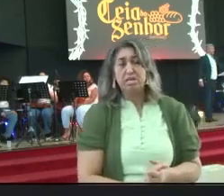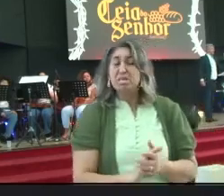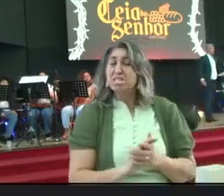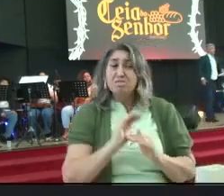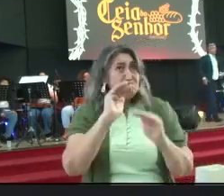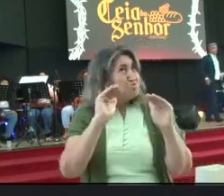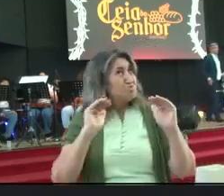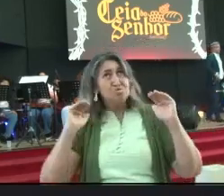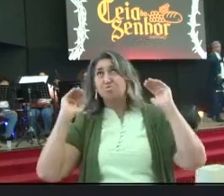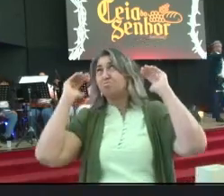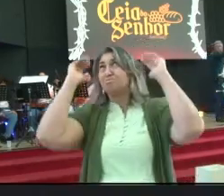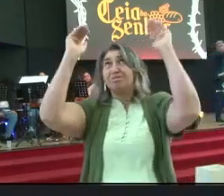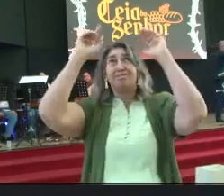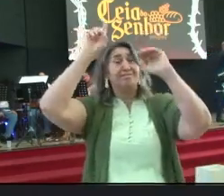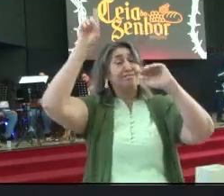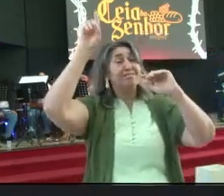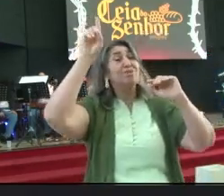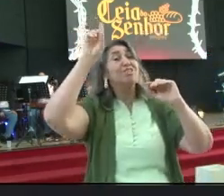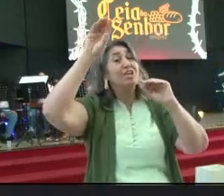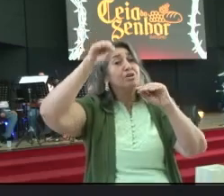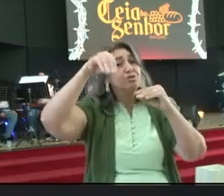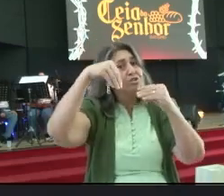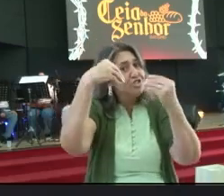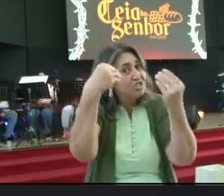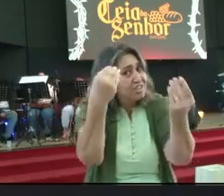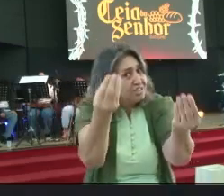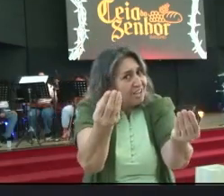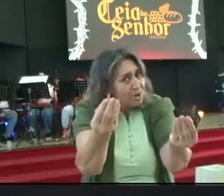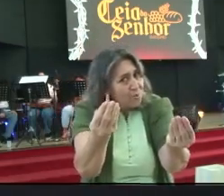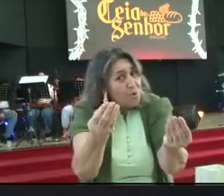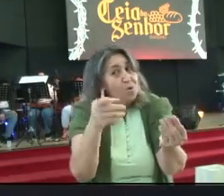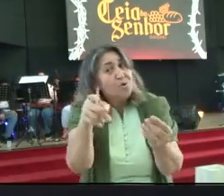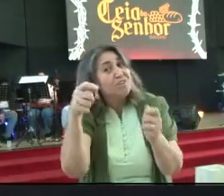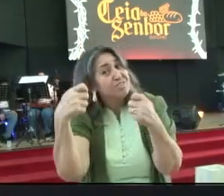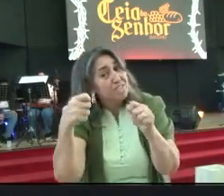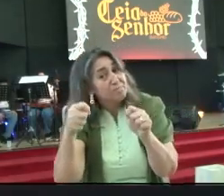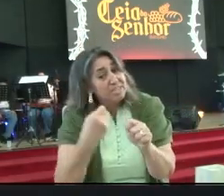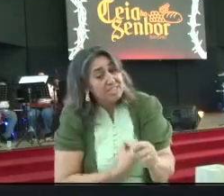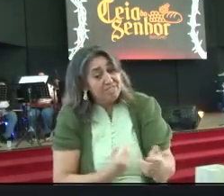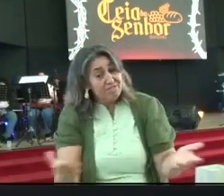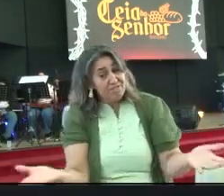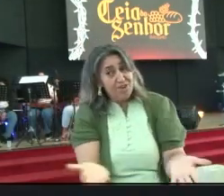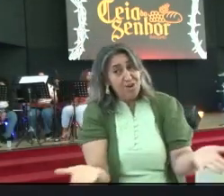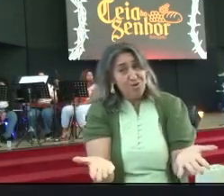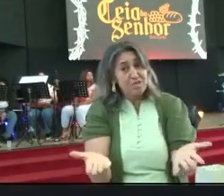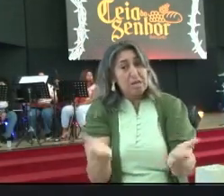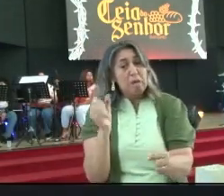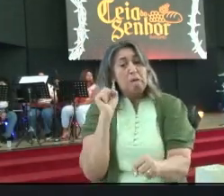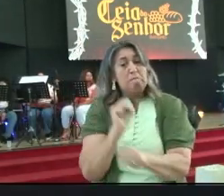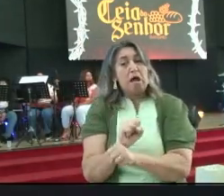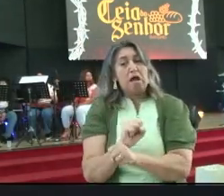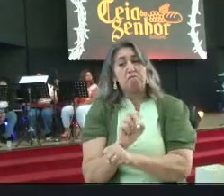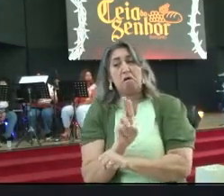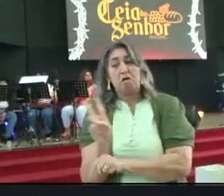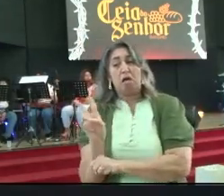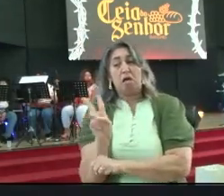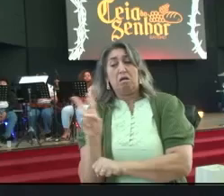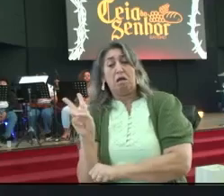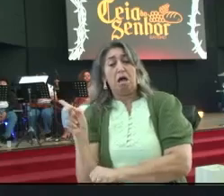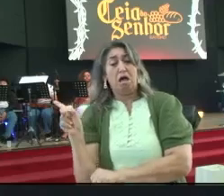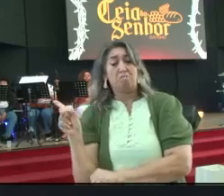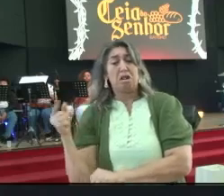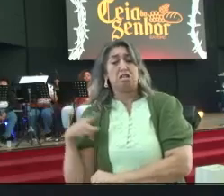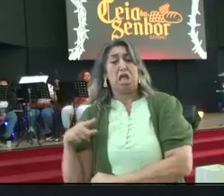Soberania de Deus é o seguinte: Deus te deu o suficiente para você viver hoje. Pare de olhar para a vizinha, para o